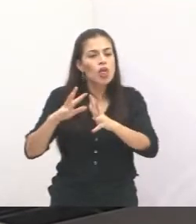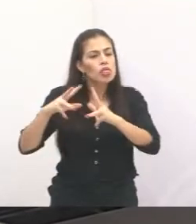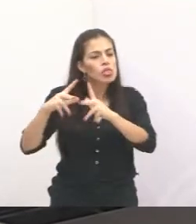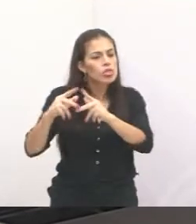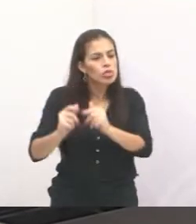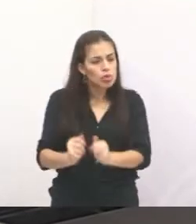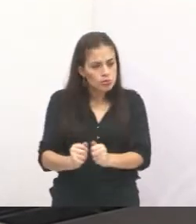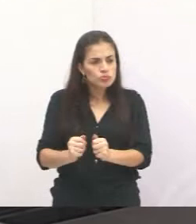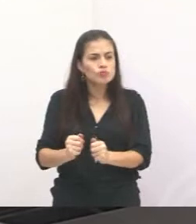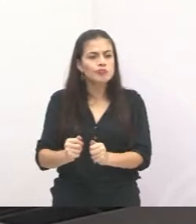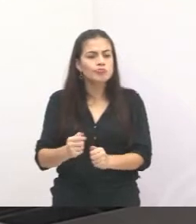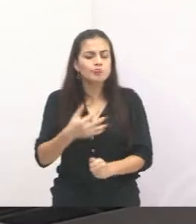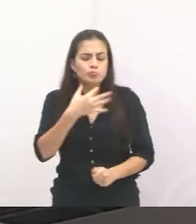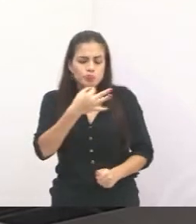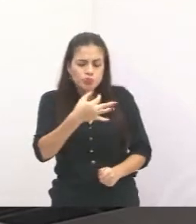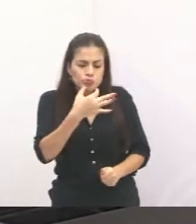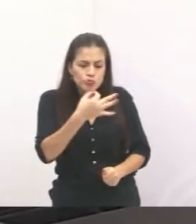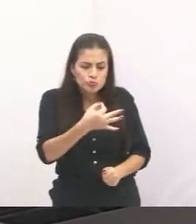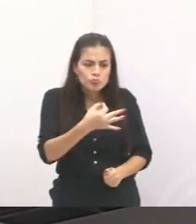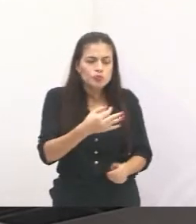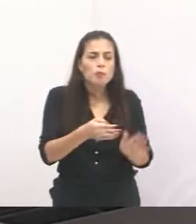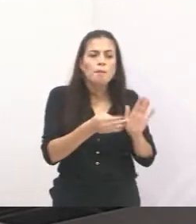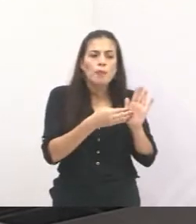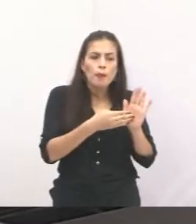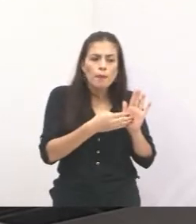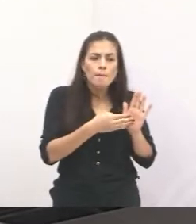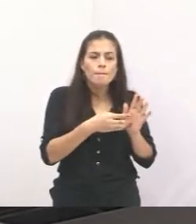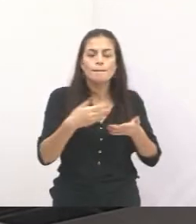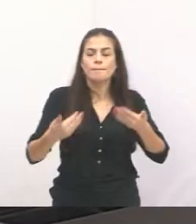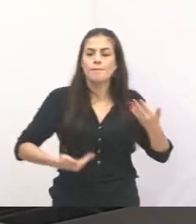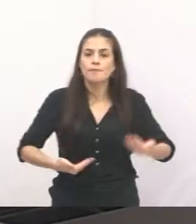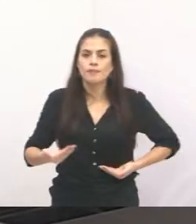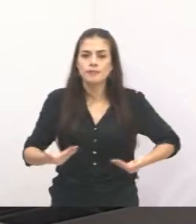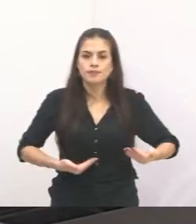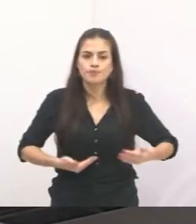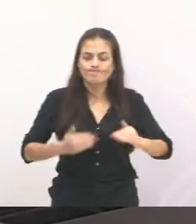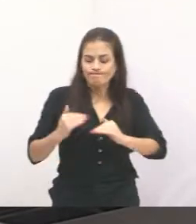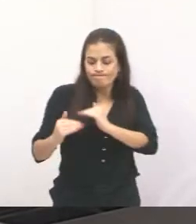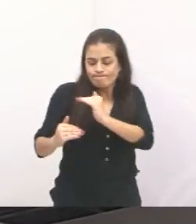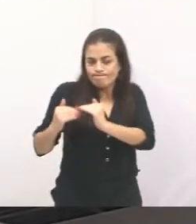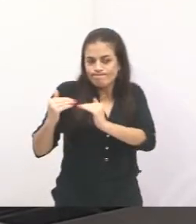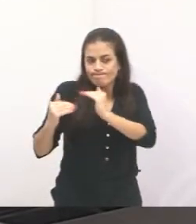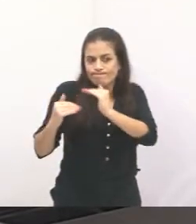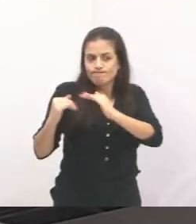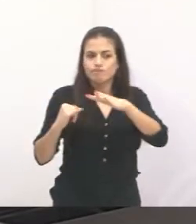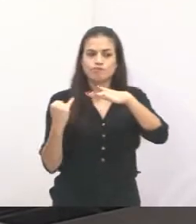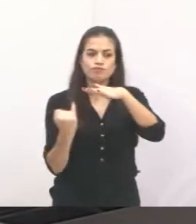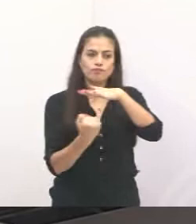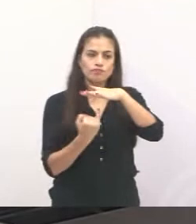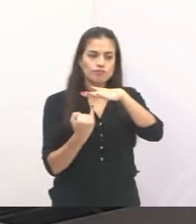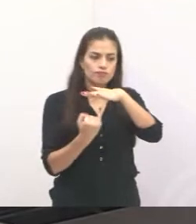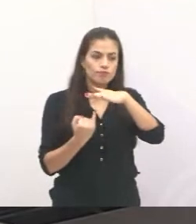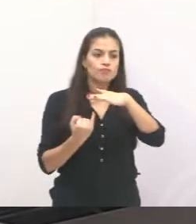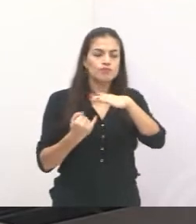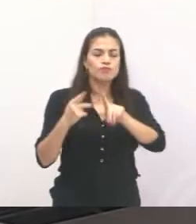servidores, para que nós juntos possamos construir algo bom para o IPMJ da nossa cidade.